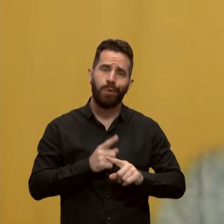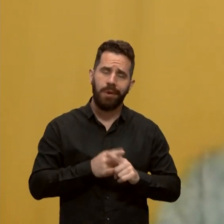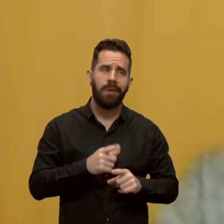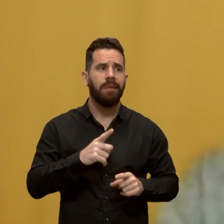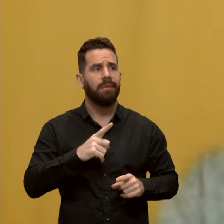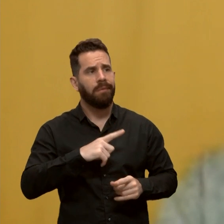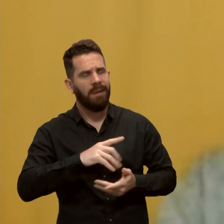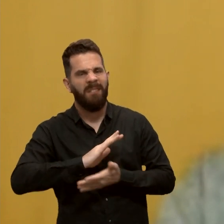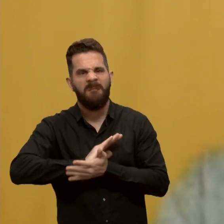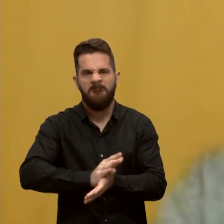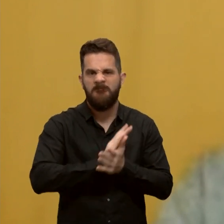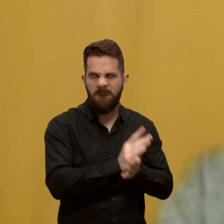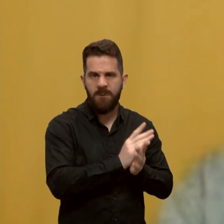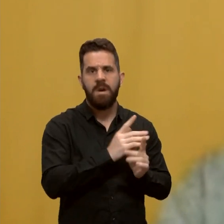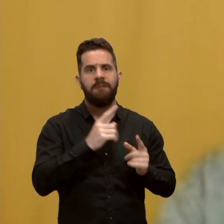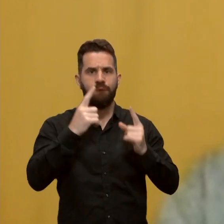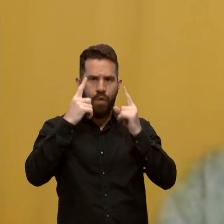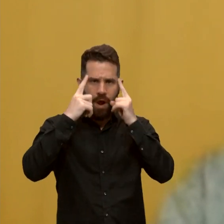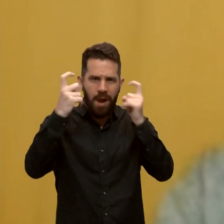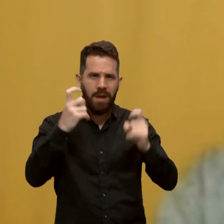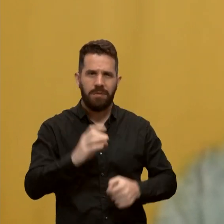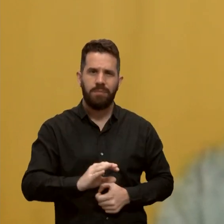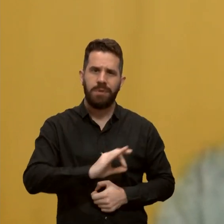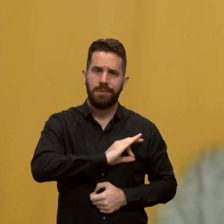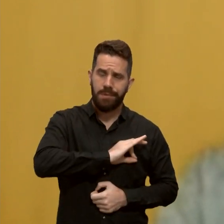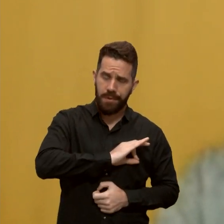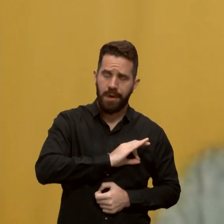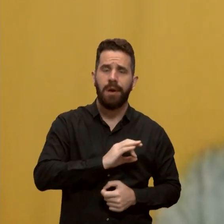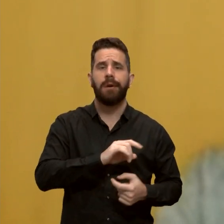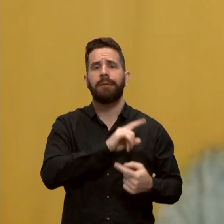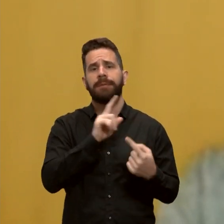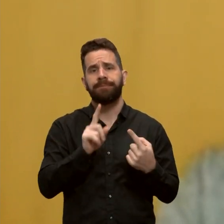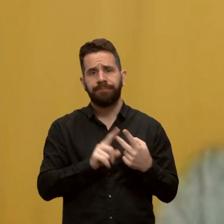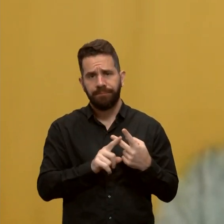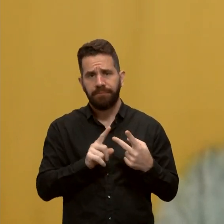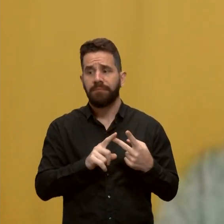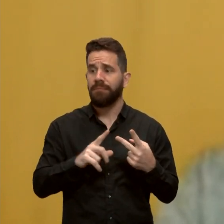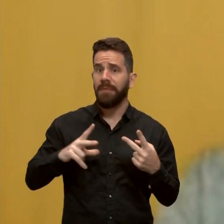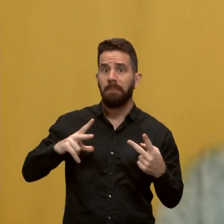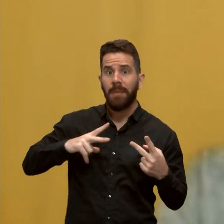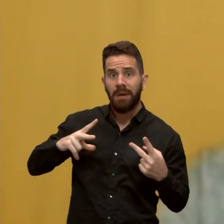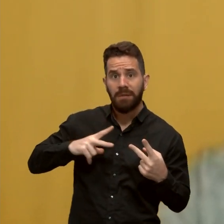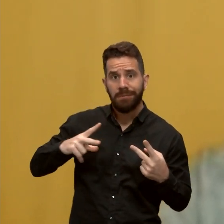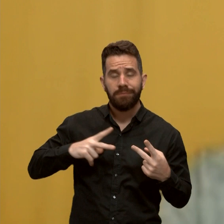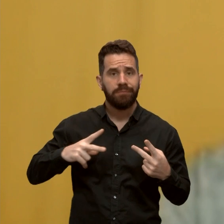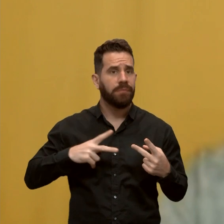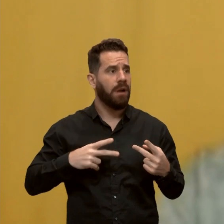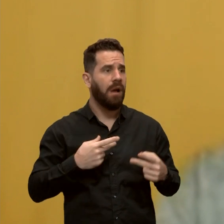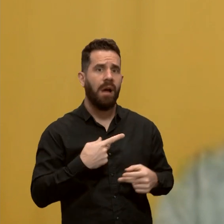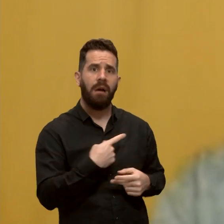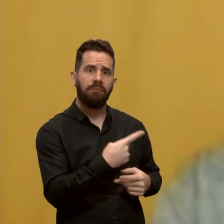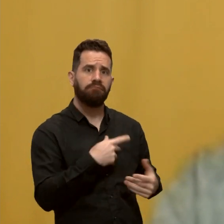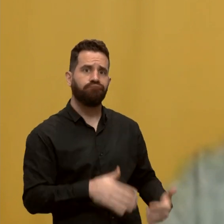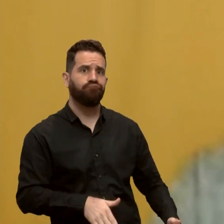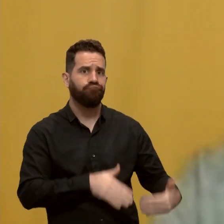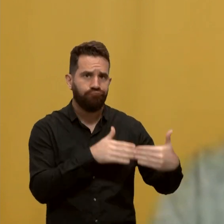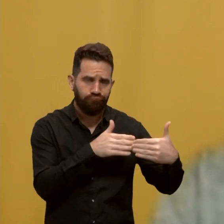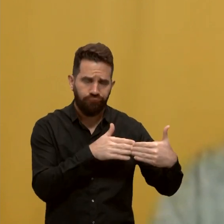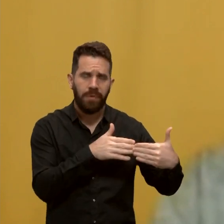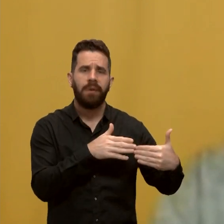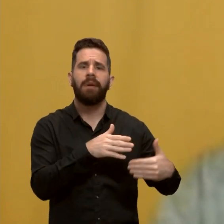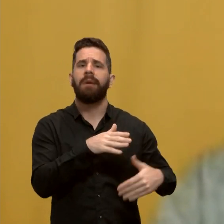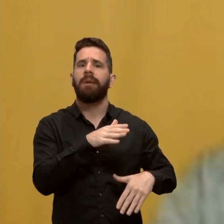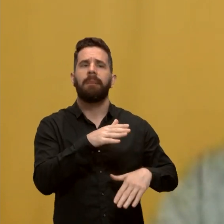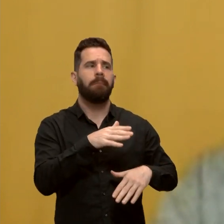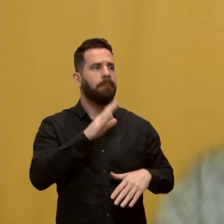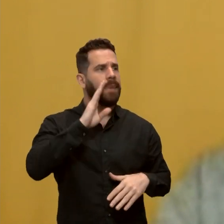policial, de demandas, inclusive privadas, né, na relação indivíduo a indivíduo ali, sobretudo aqueles detentores do capital,